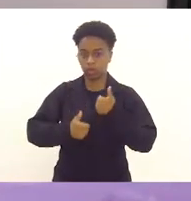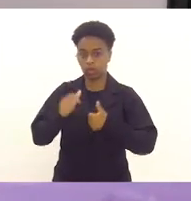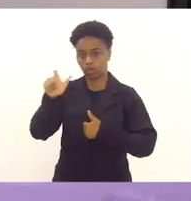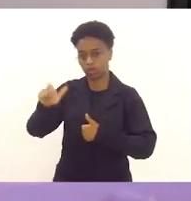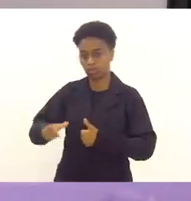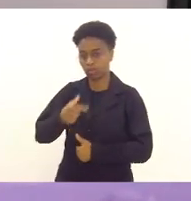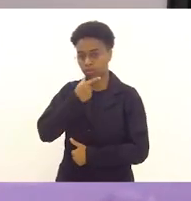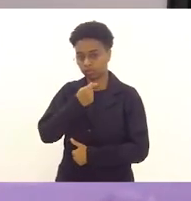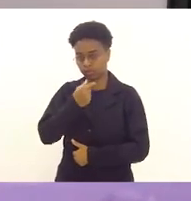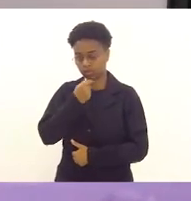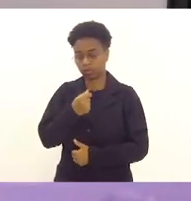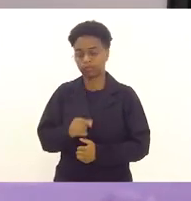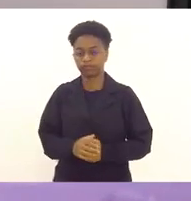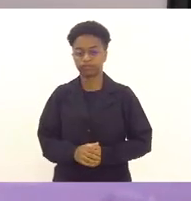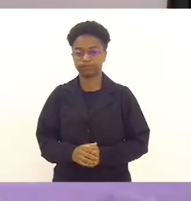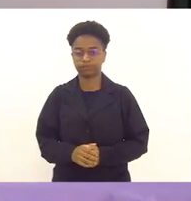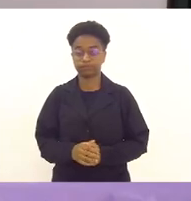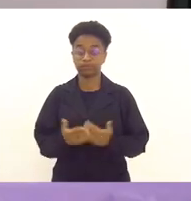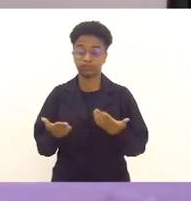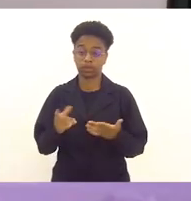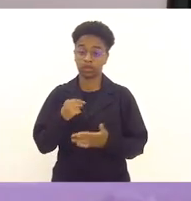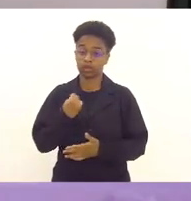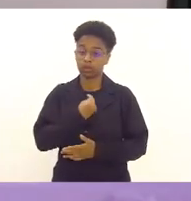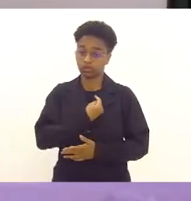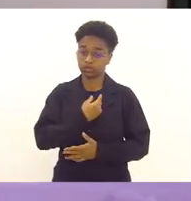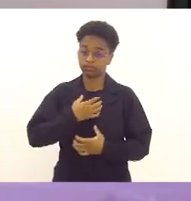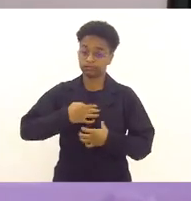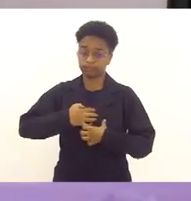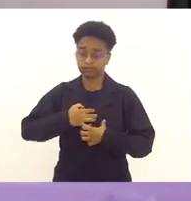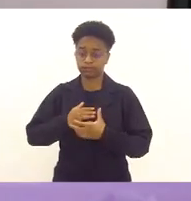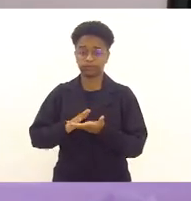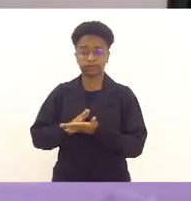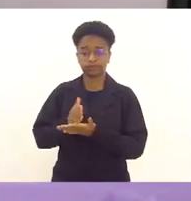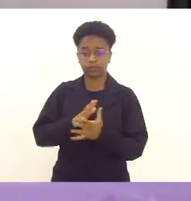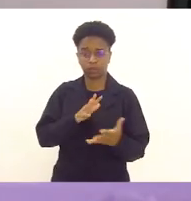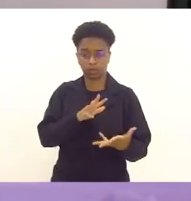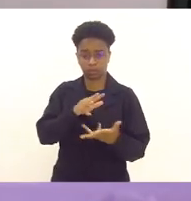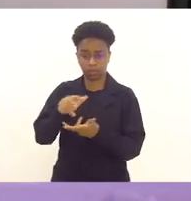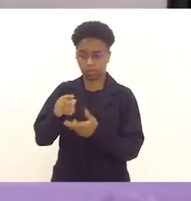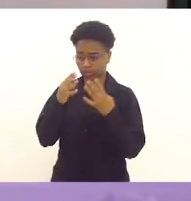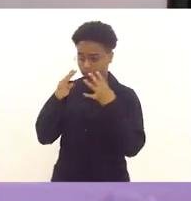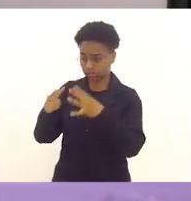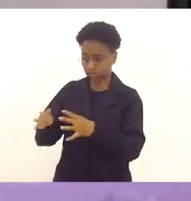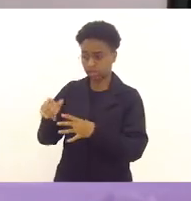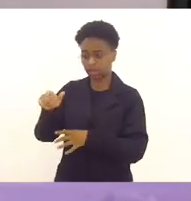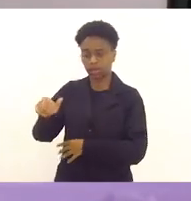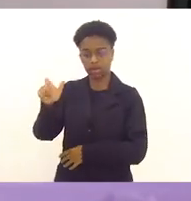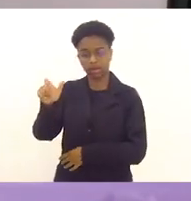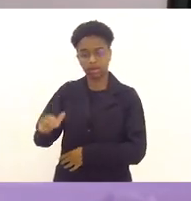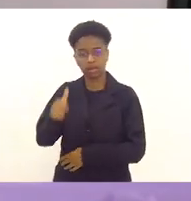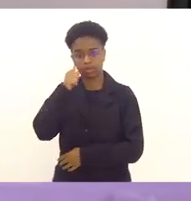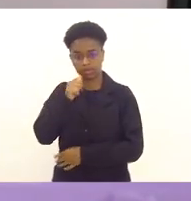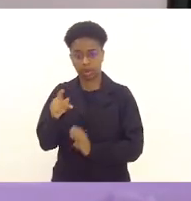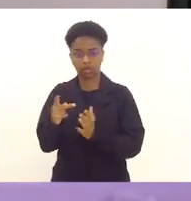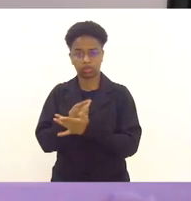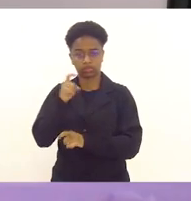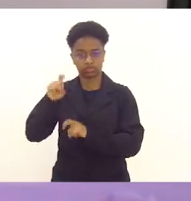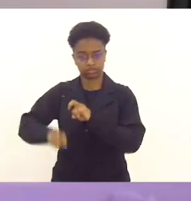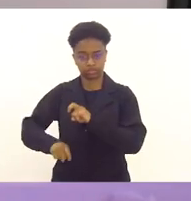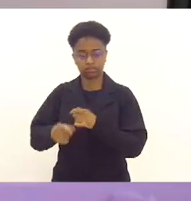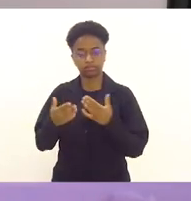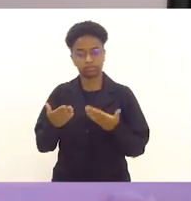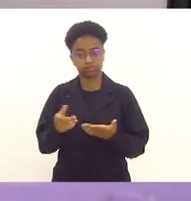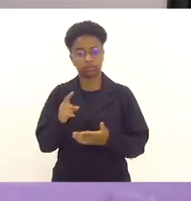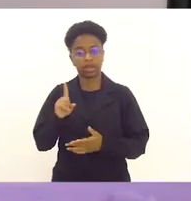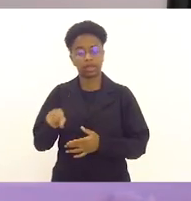a gente né ficou comovido mundialmente com aquela mulher vítima de estupro Então esse